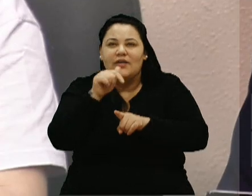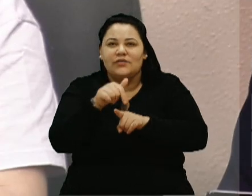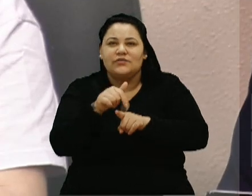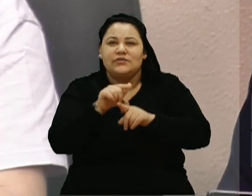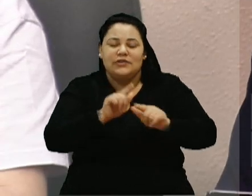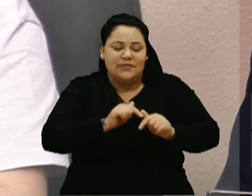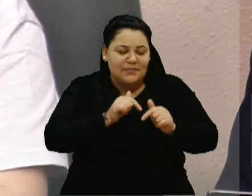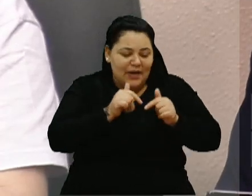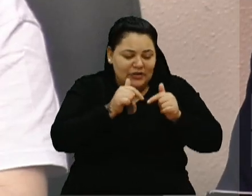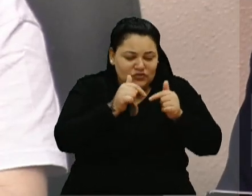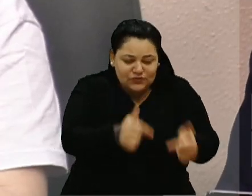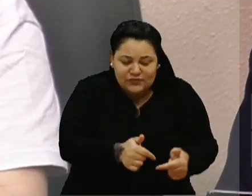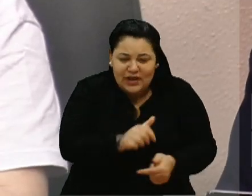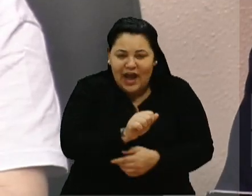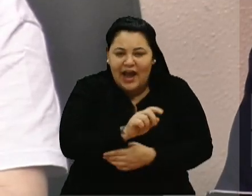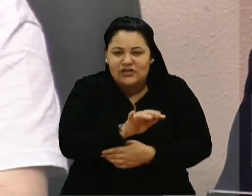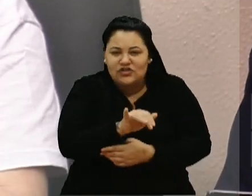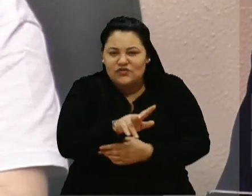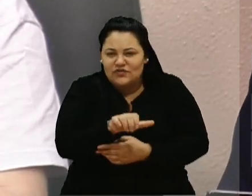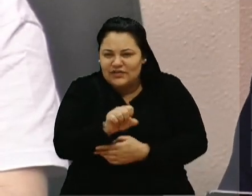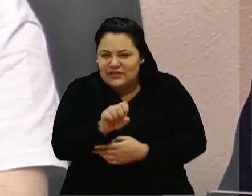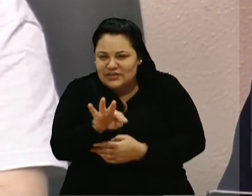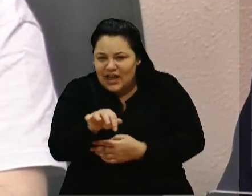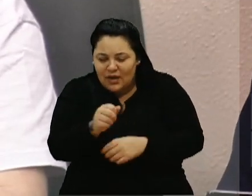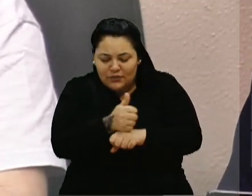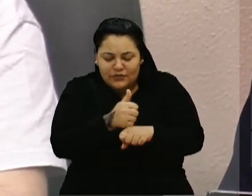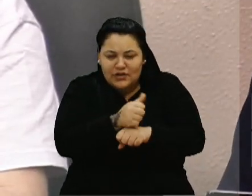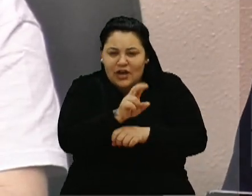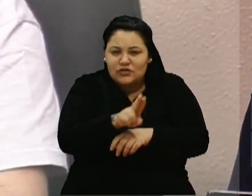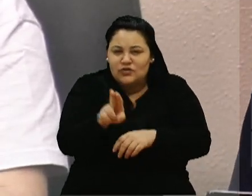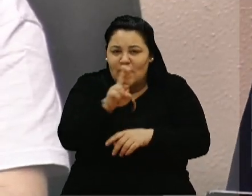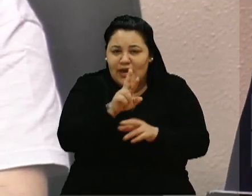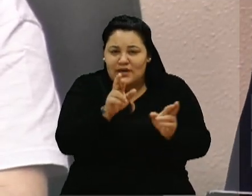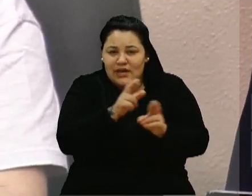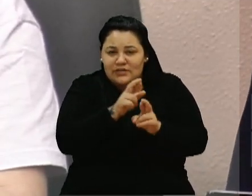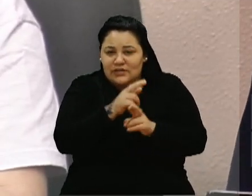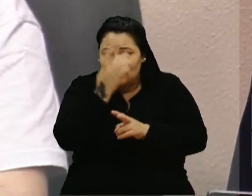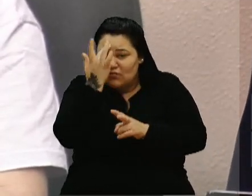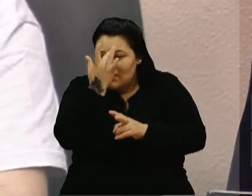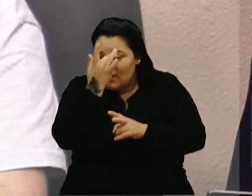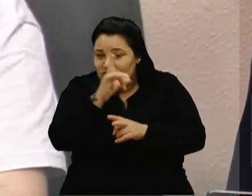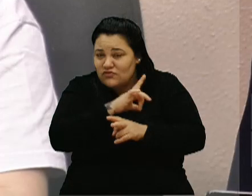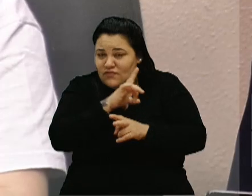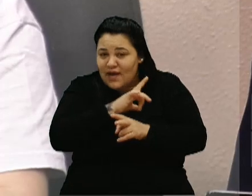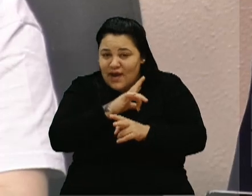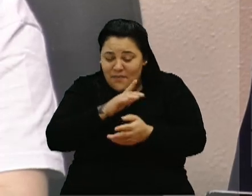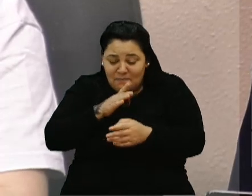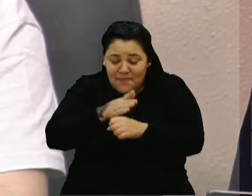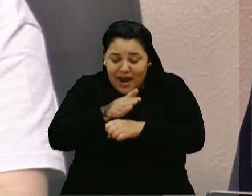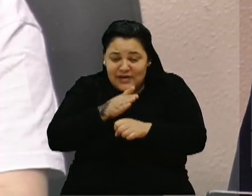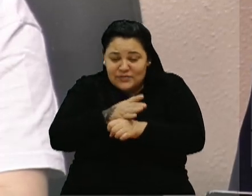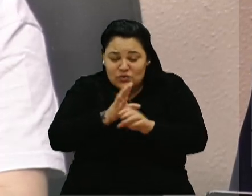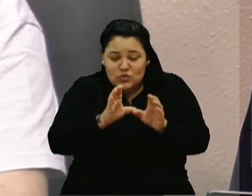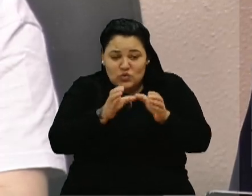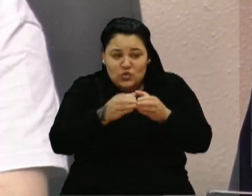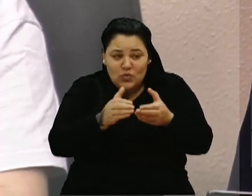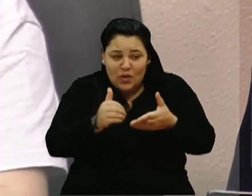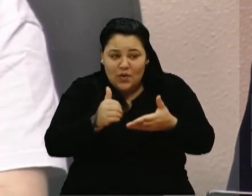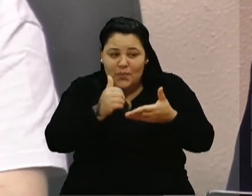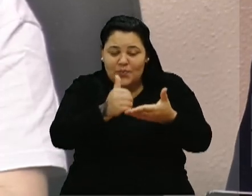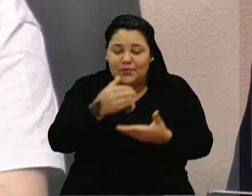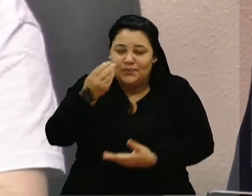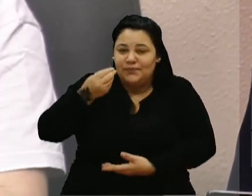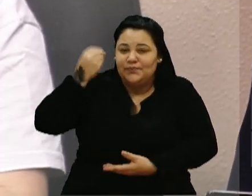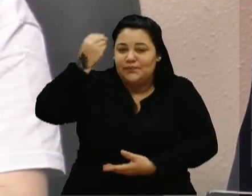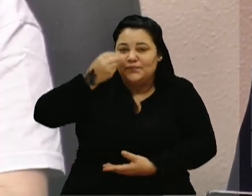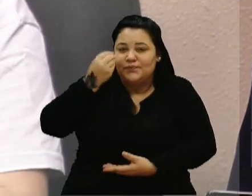ativistas, profissionais e usuários da saúde mental estiveram na linha de frente da reforma psiquiátrica brasileira,